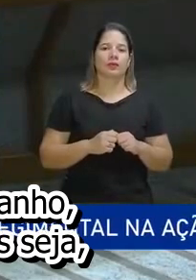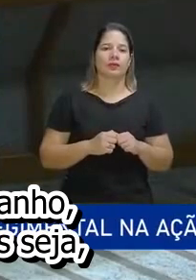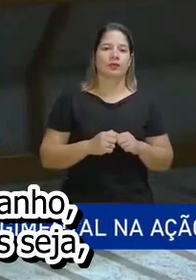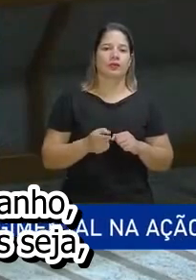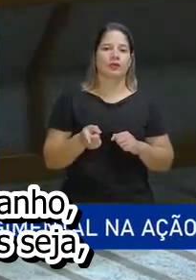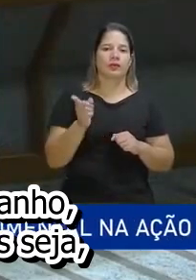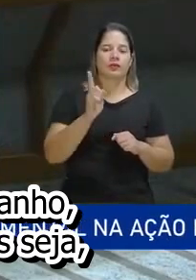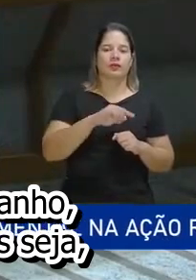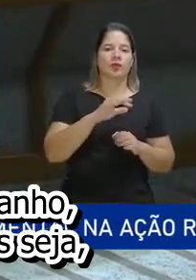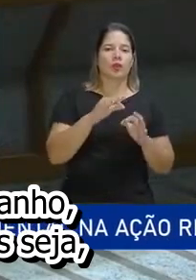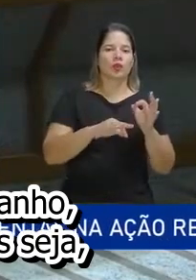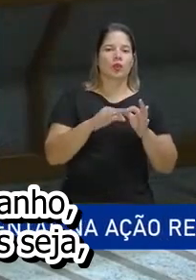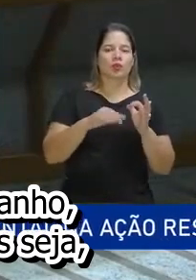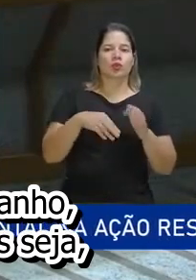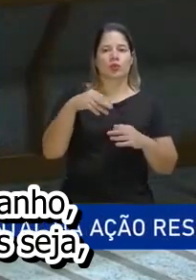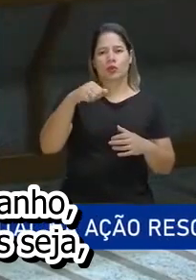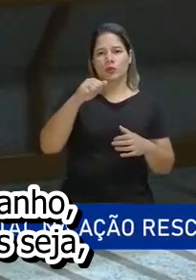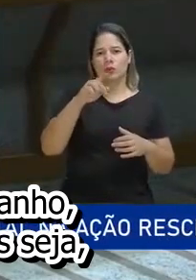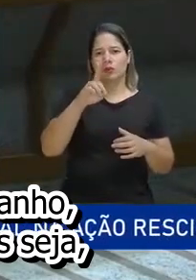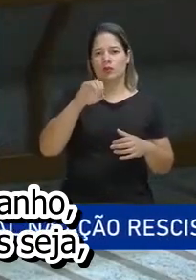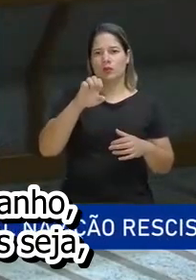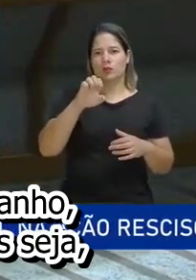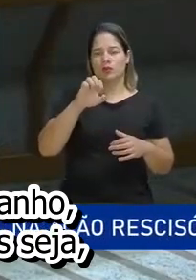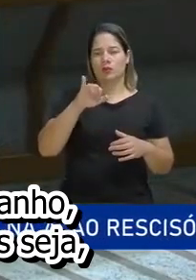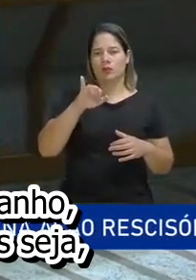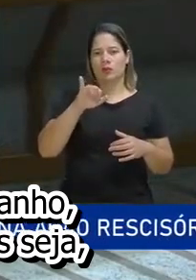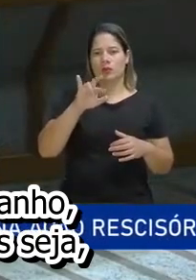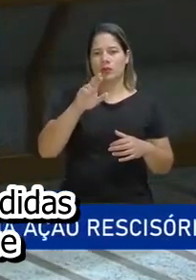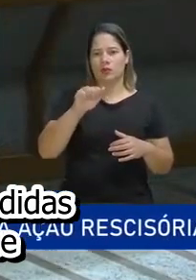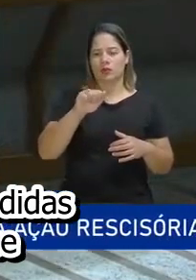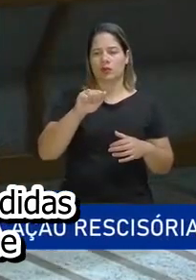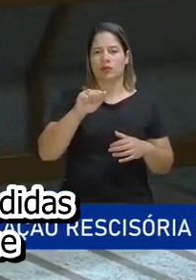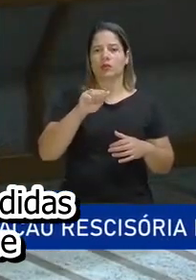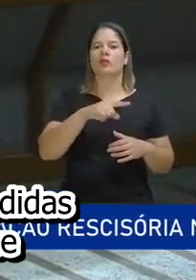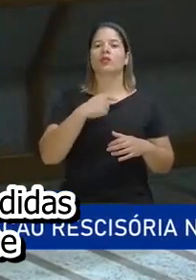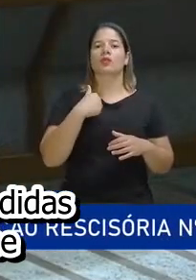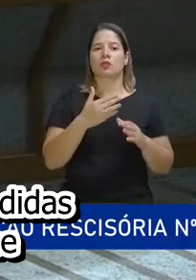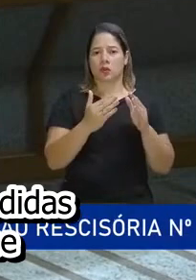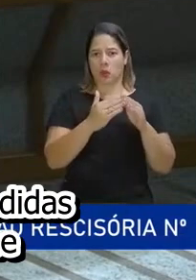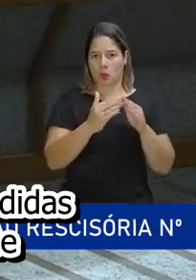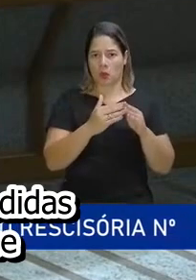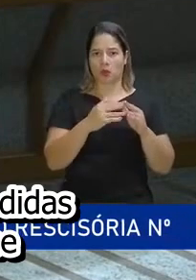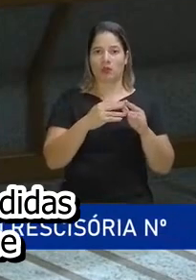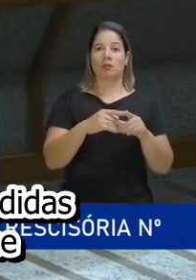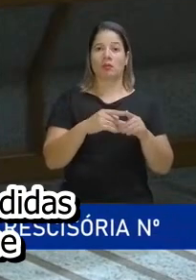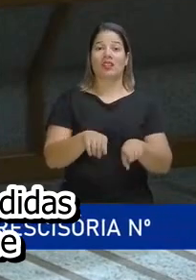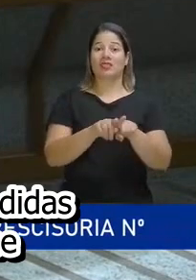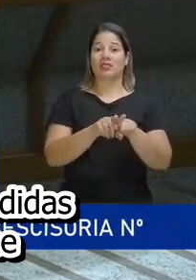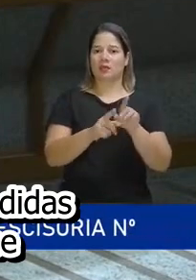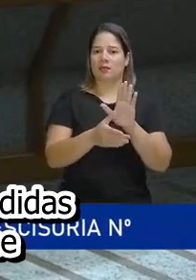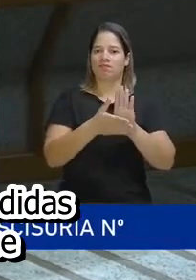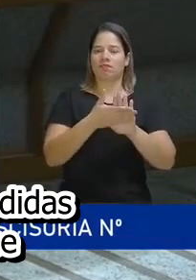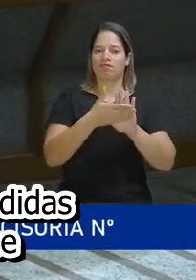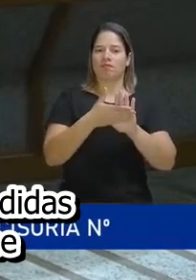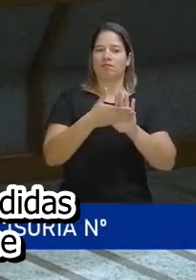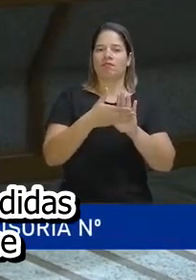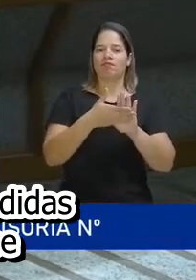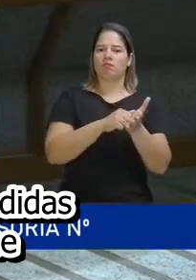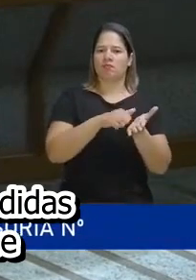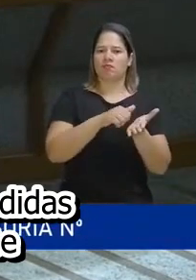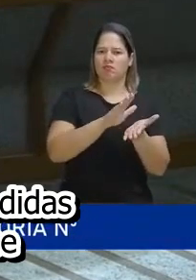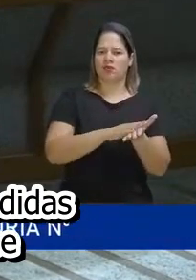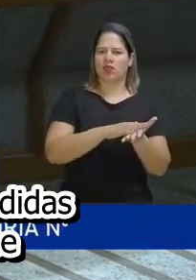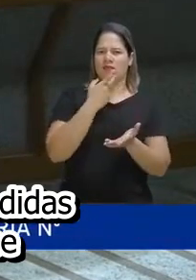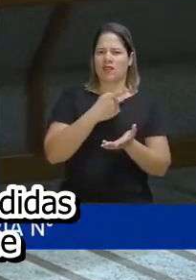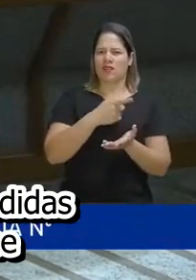Senhor presidente, eu acompanho e não só acompanho, como proponho que a multa de 2